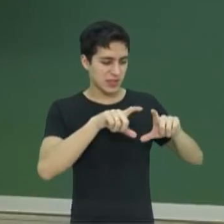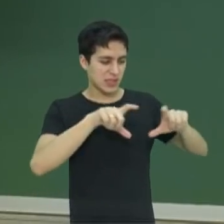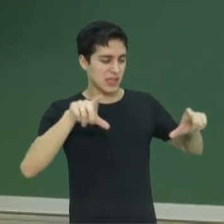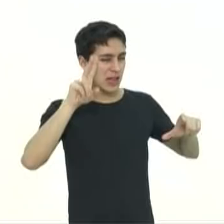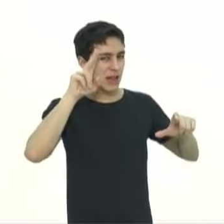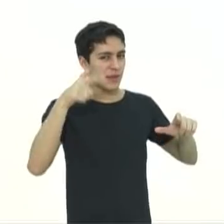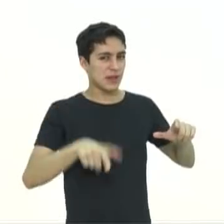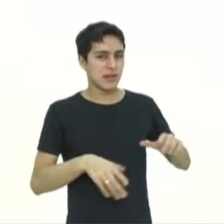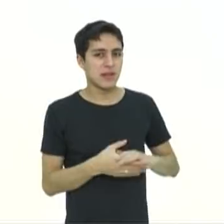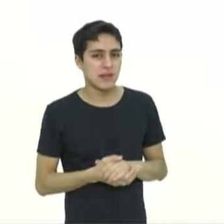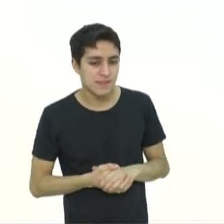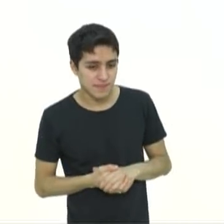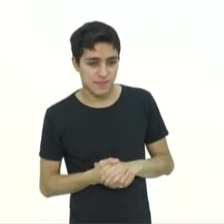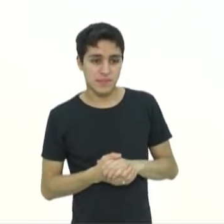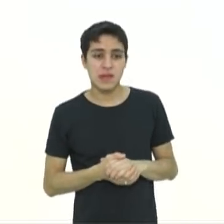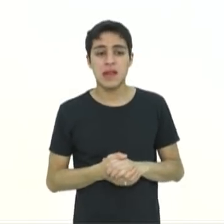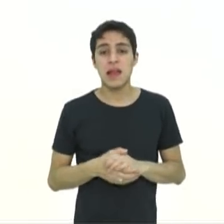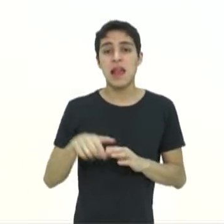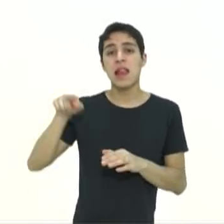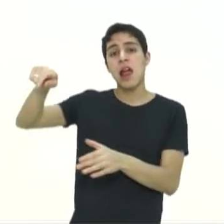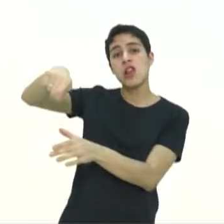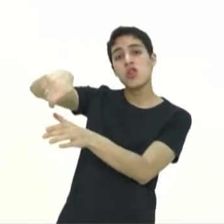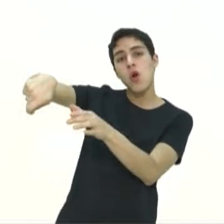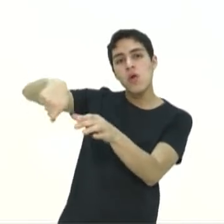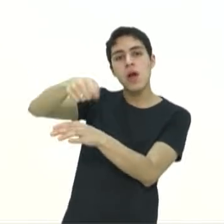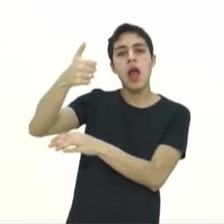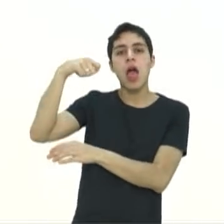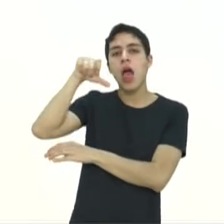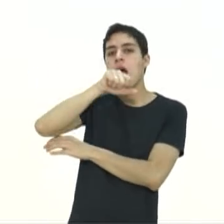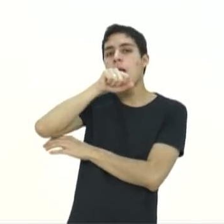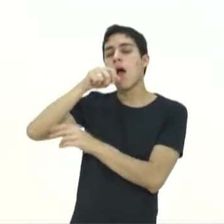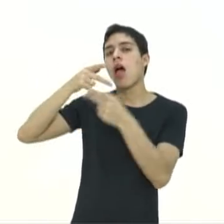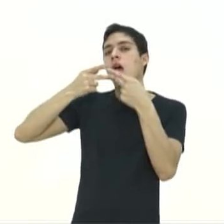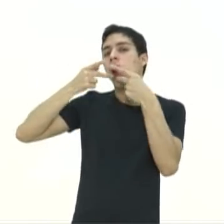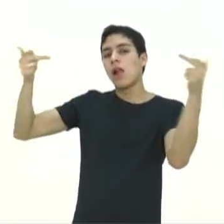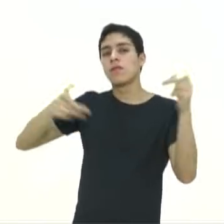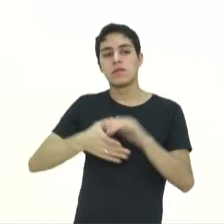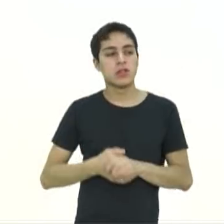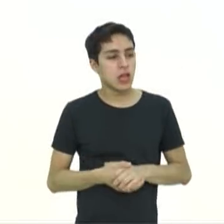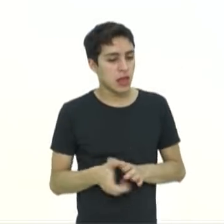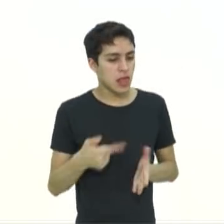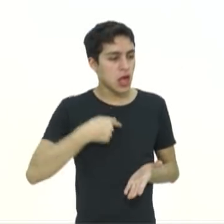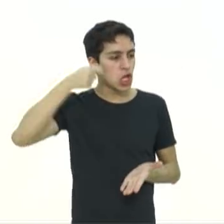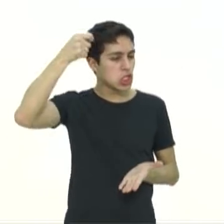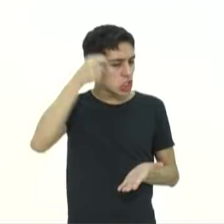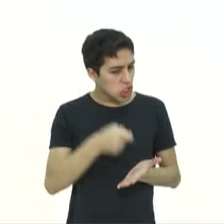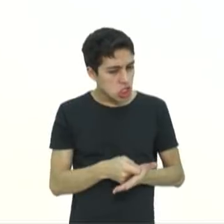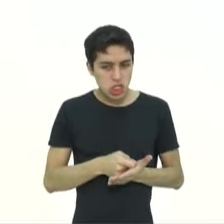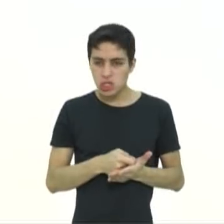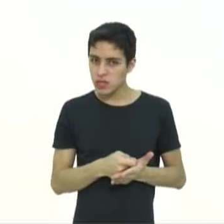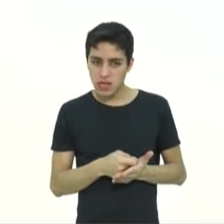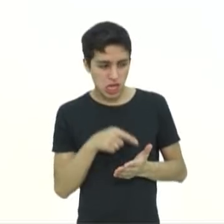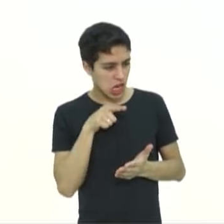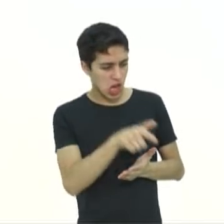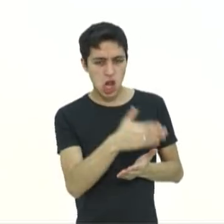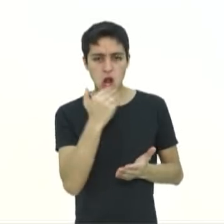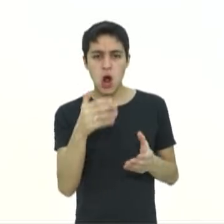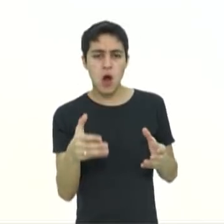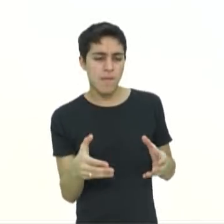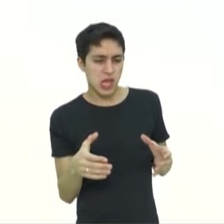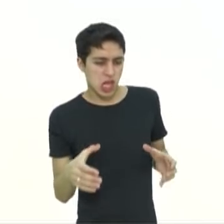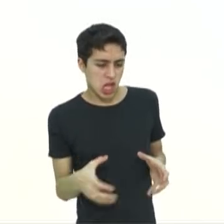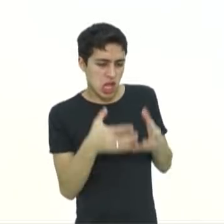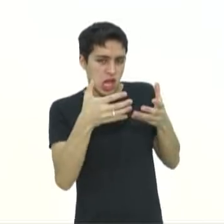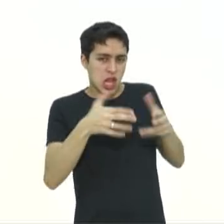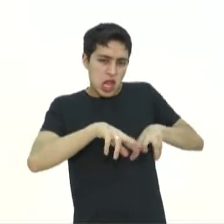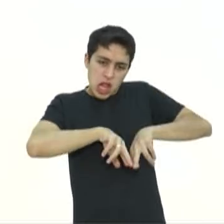relembre. Lá da cozinha, a mãe diz que decretou, decretei, que ou ele come legumes e